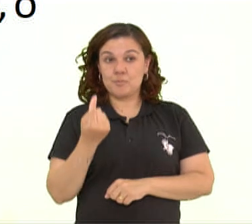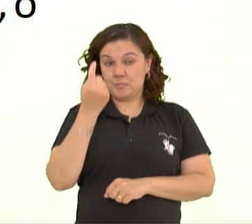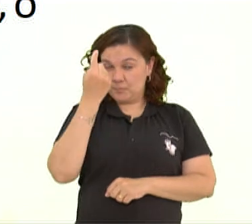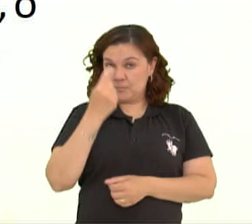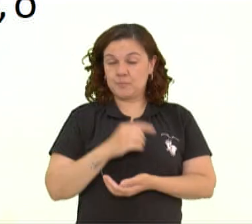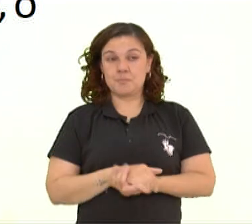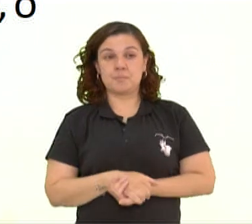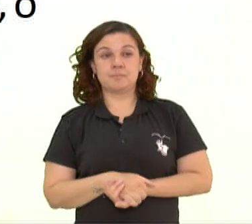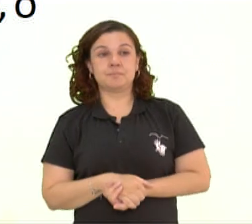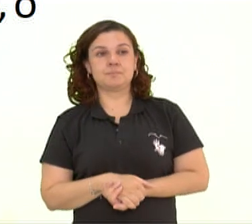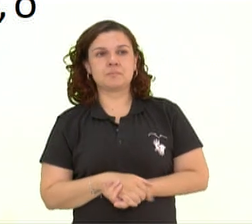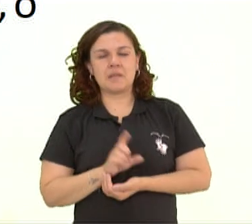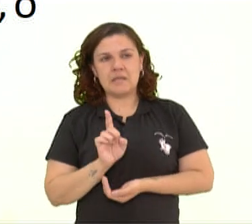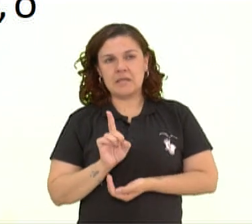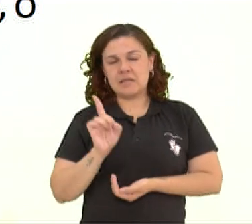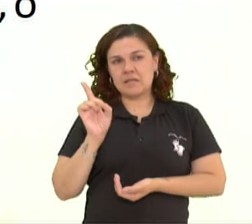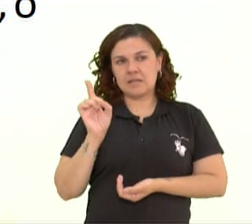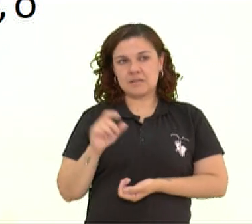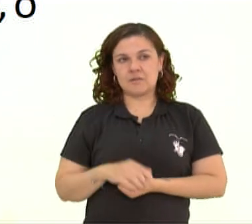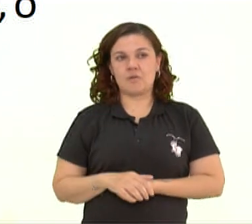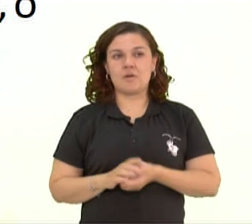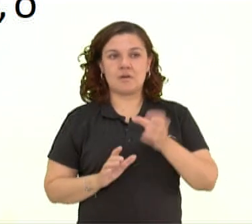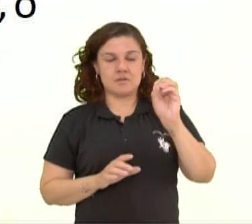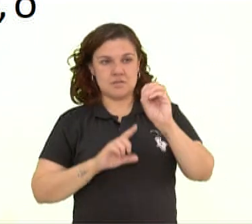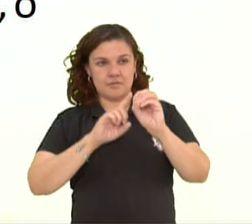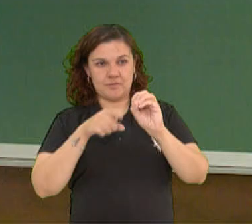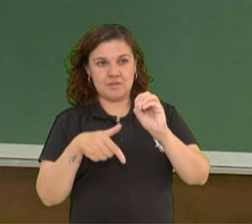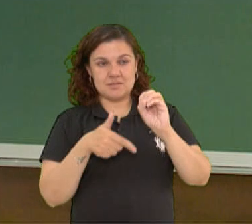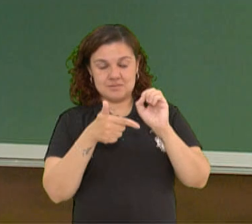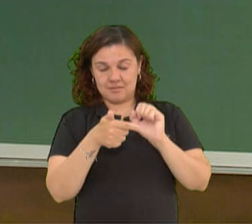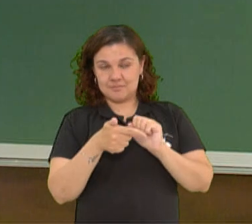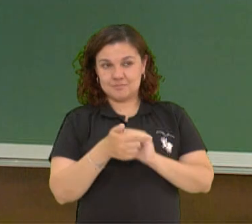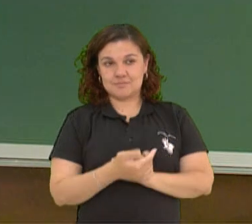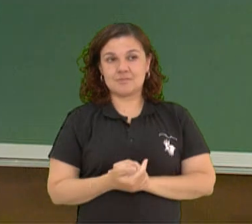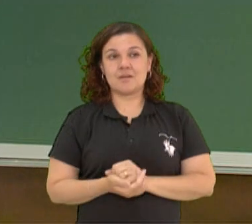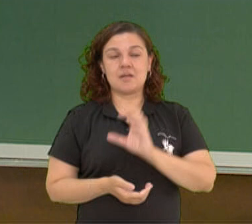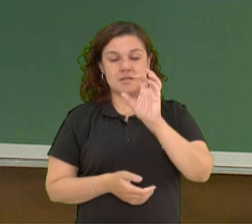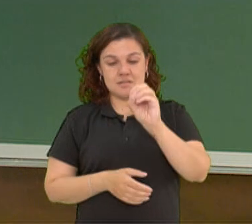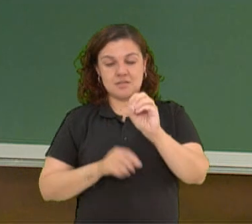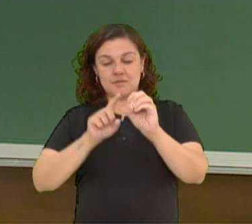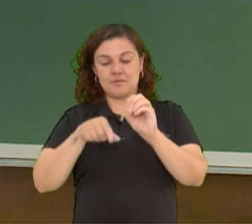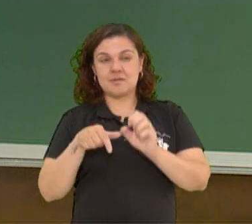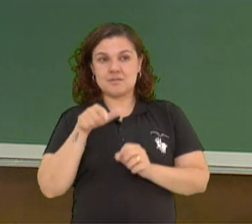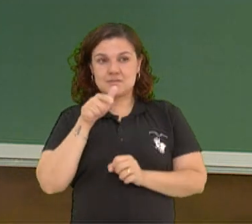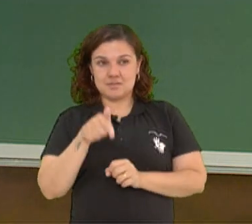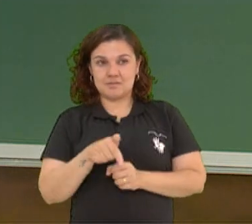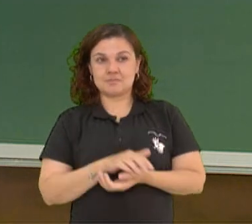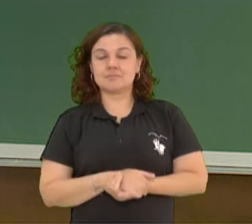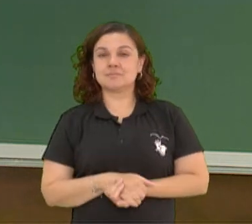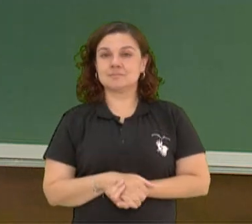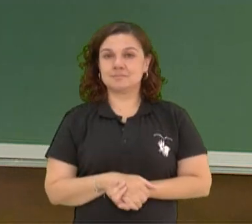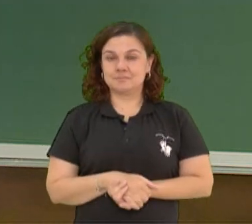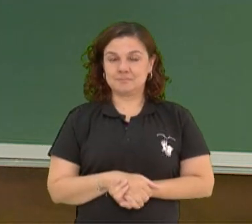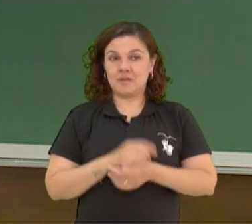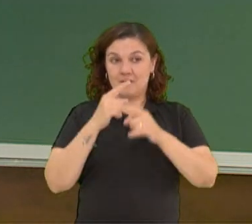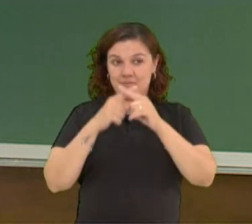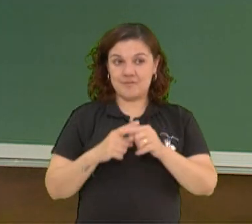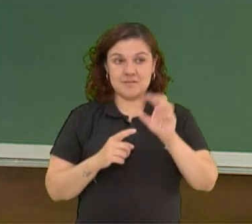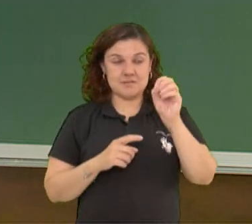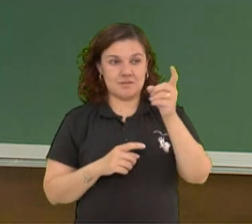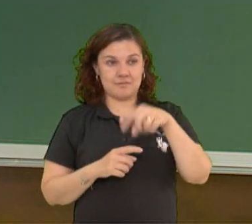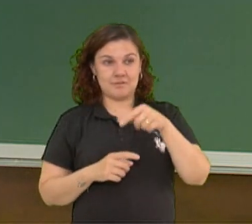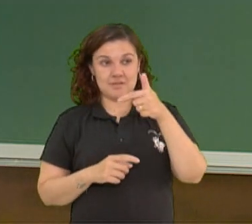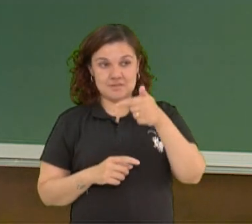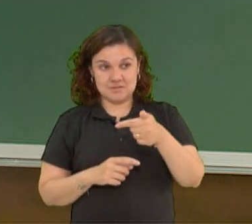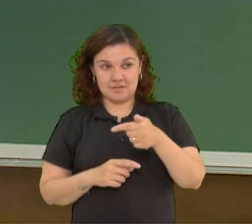pedacinhos de décimos, né? Então aqui eu peguei 7 décimos, aqui 7 décimos. Então 0,7 vezes 0,7,